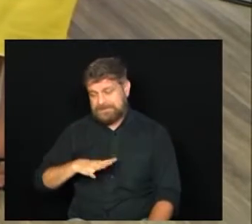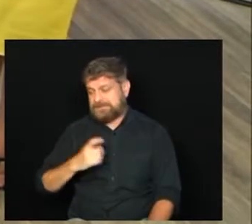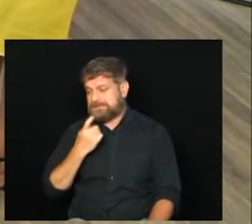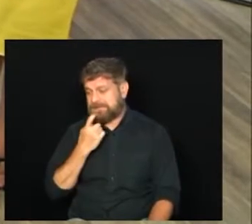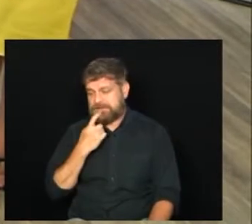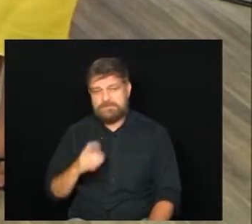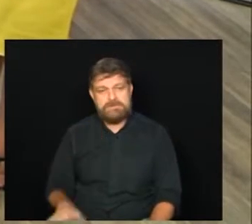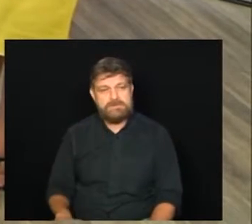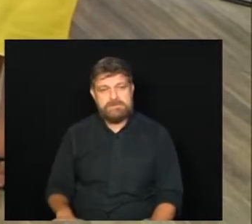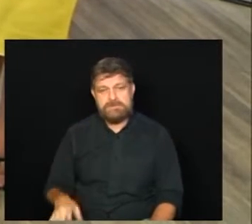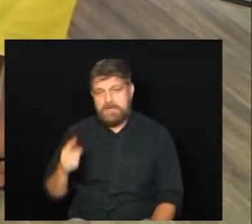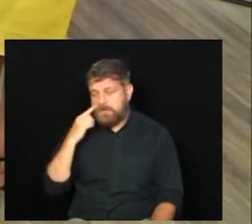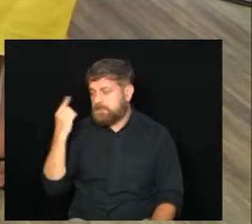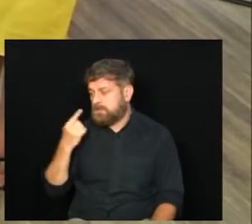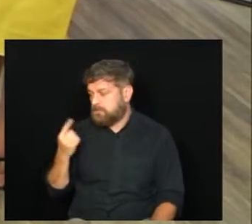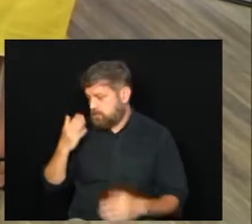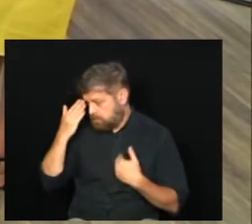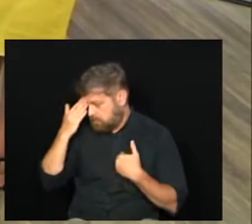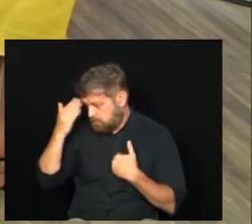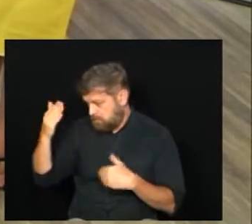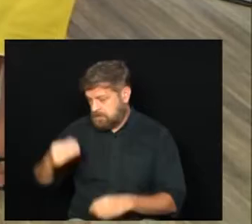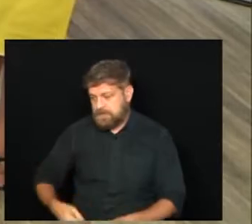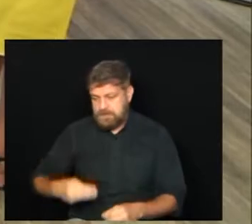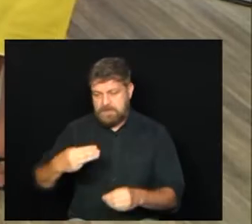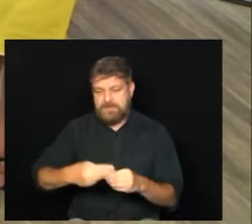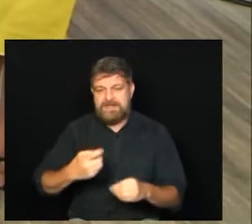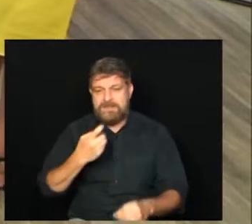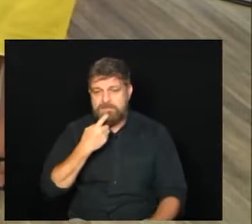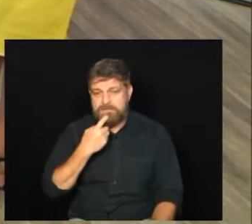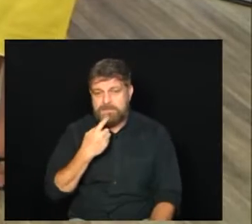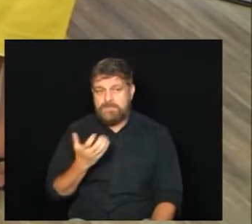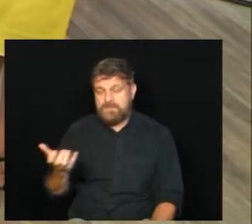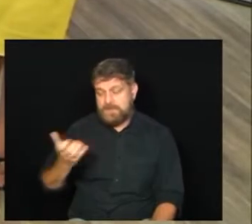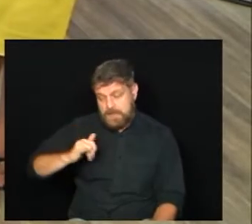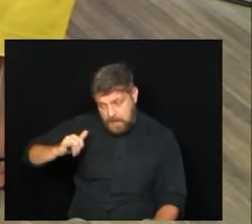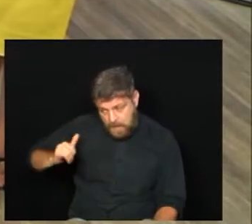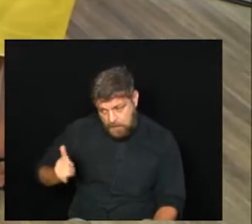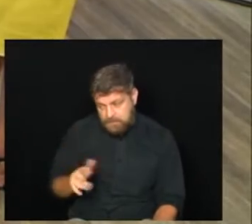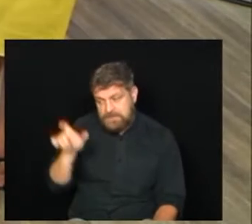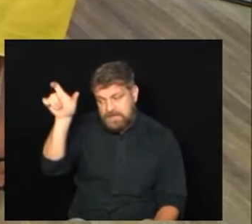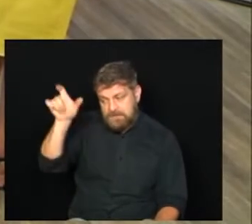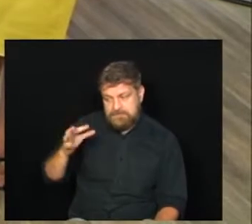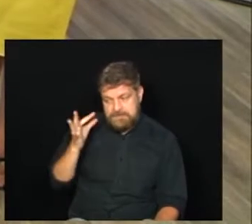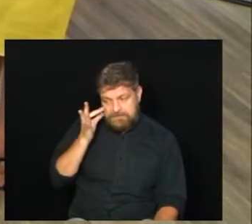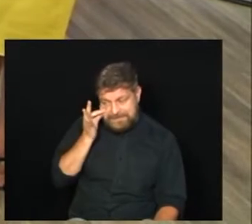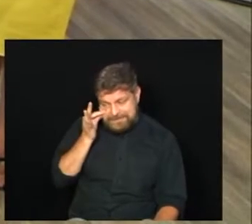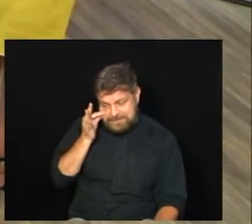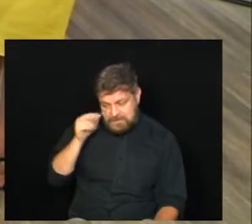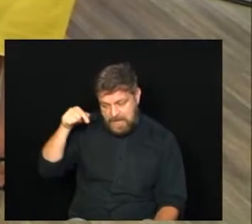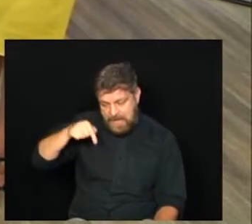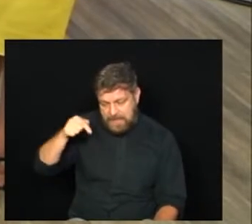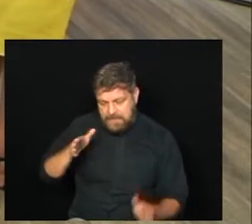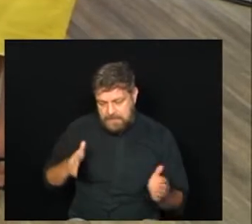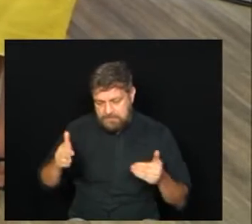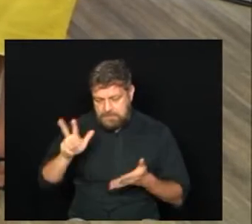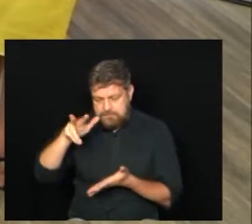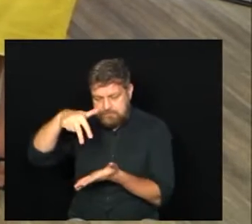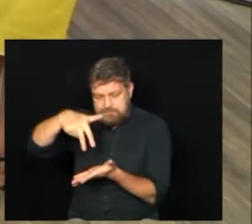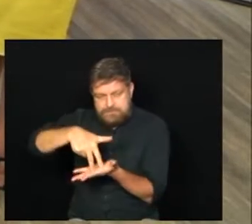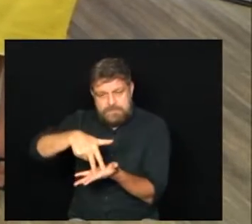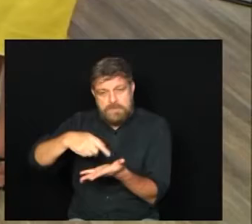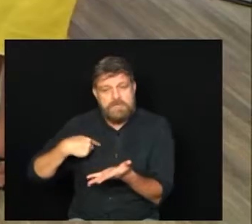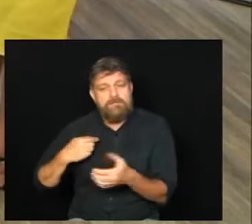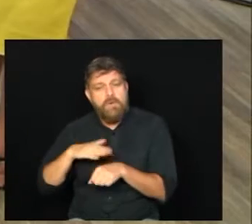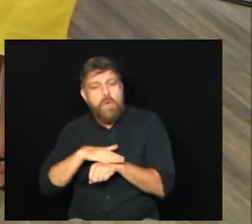Campinas. Mina Abreu, muito obrigado pelas notícias da metrópole de Campinas. Quero aproveitar a sua presença aqui nos nossos estúdios para nós falarmos